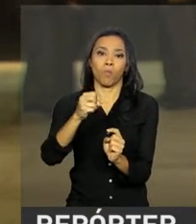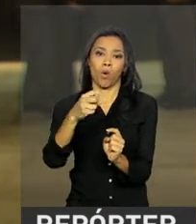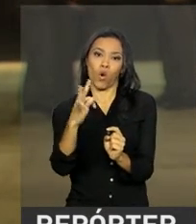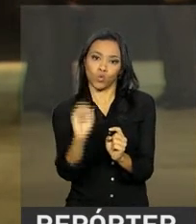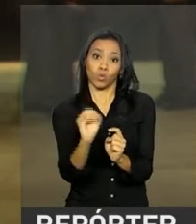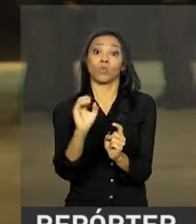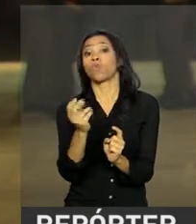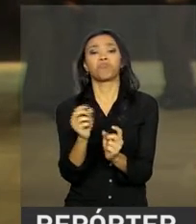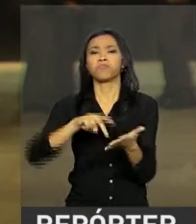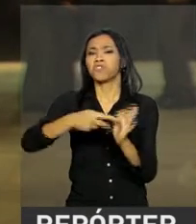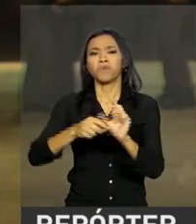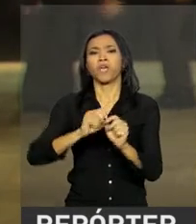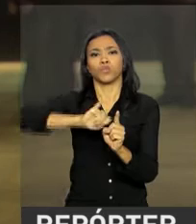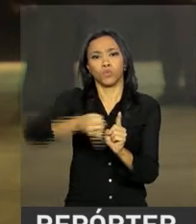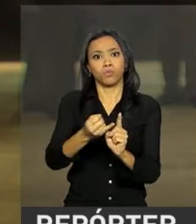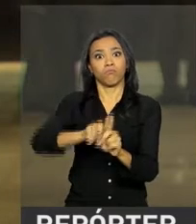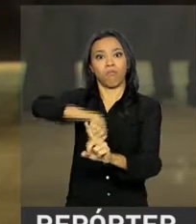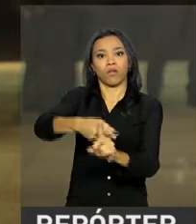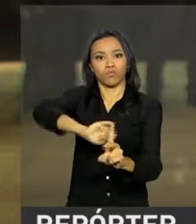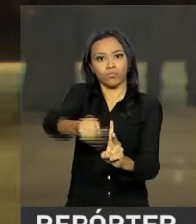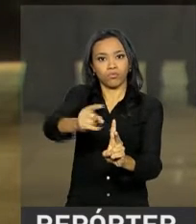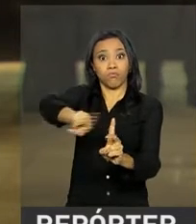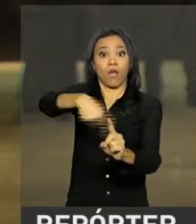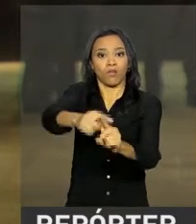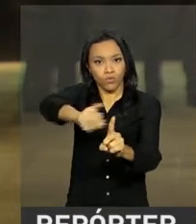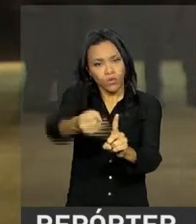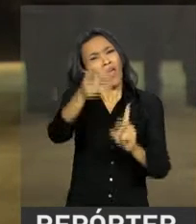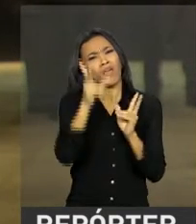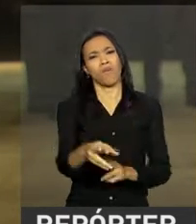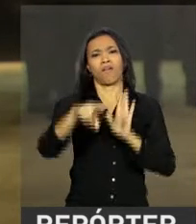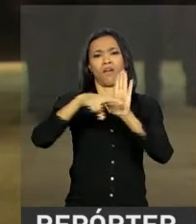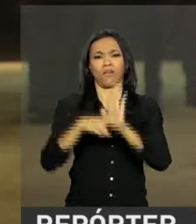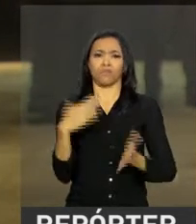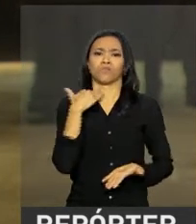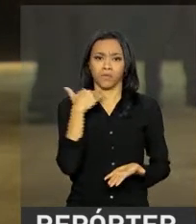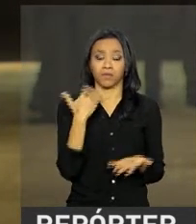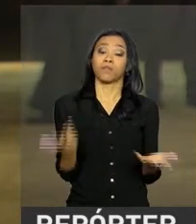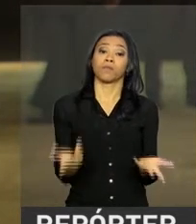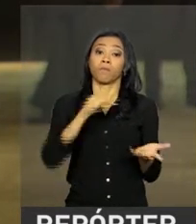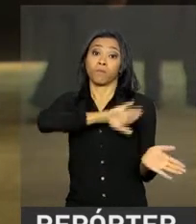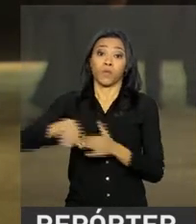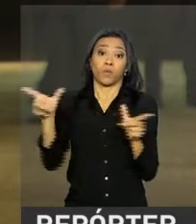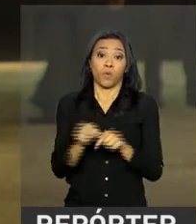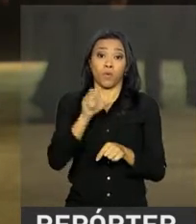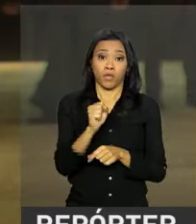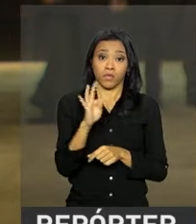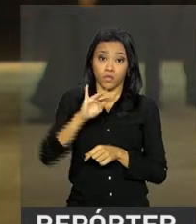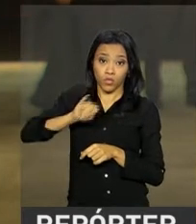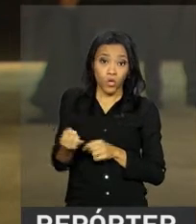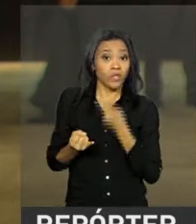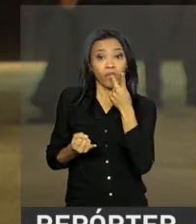sobre juros o que ocorre em qualquer operação bancária em abril deste ano o supremo tribunal federal acatou o pedido